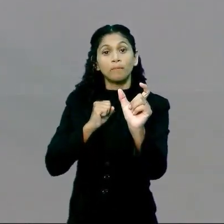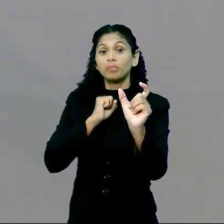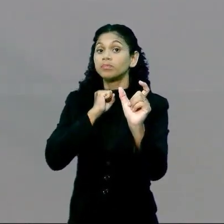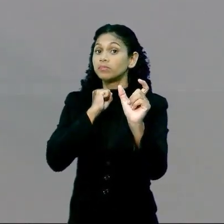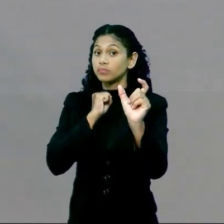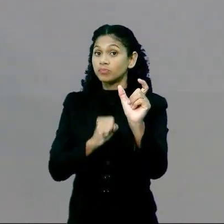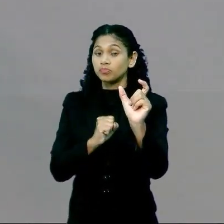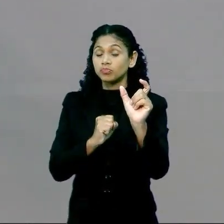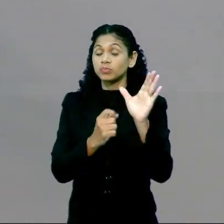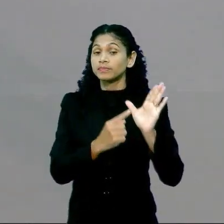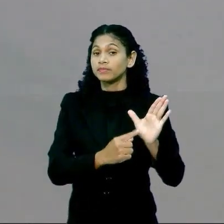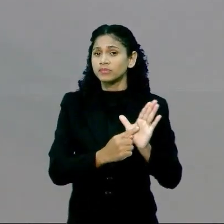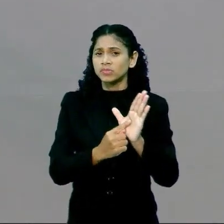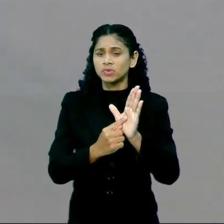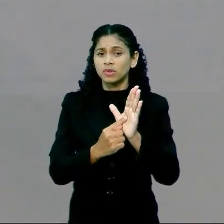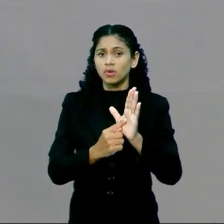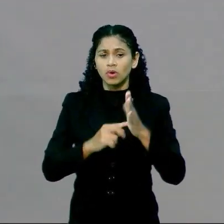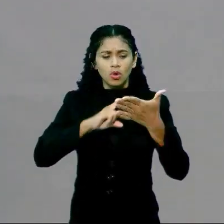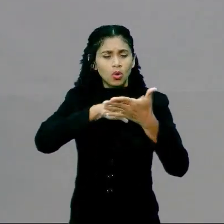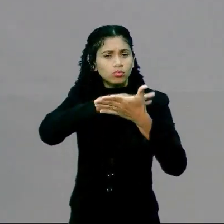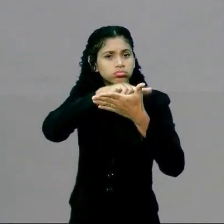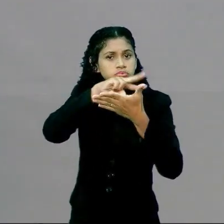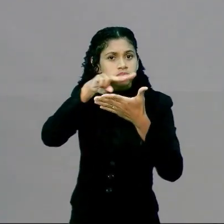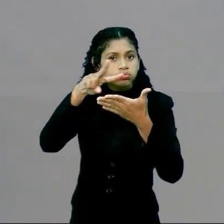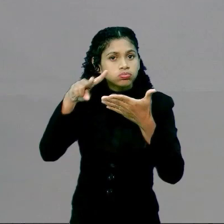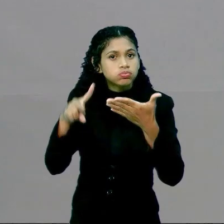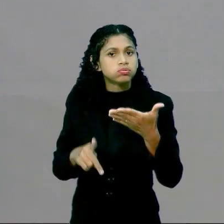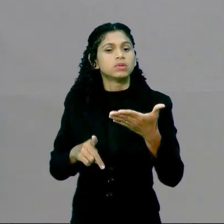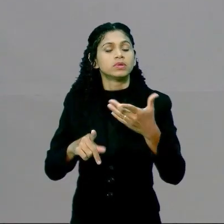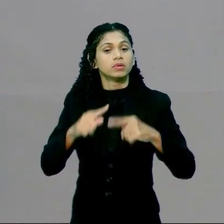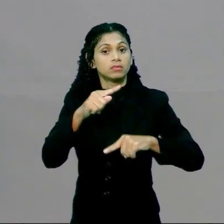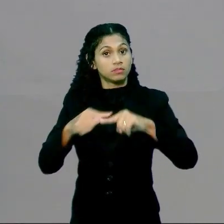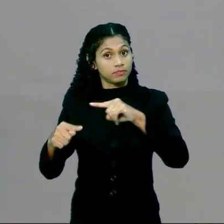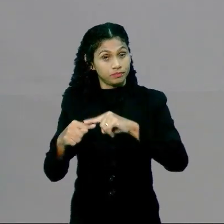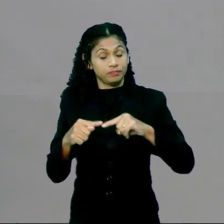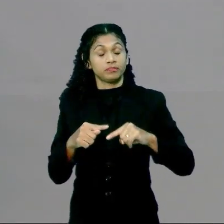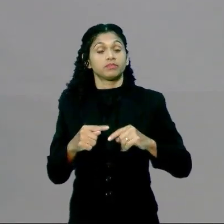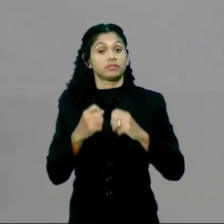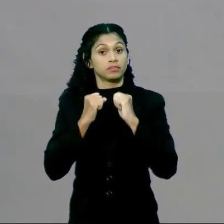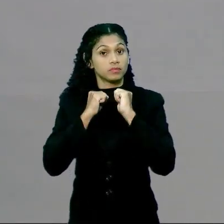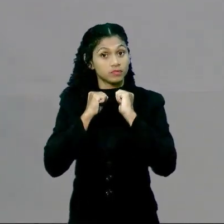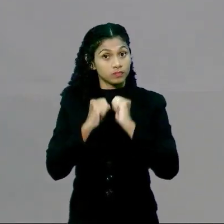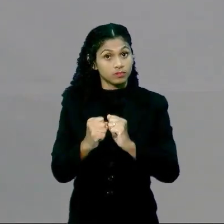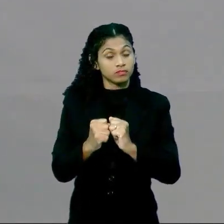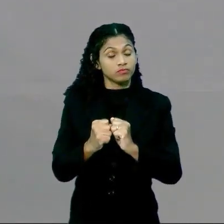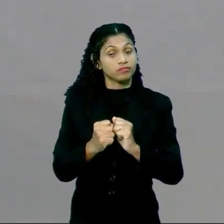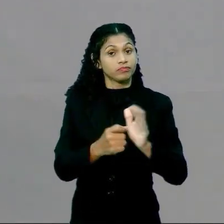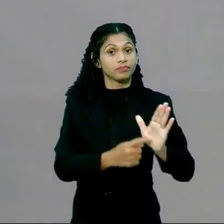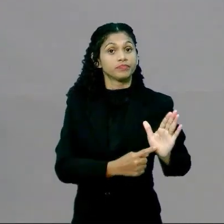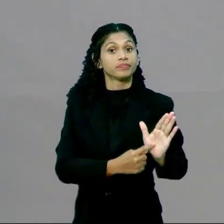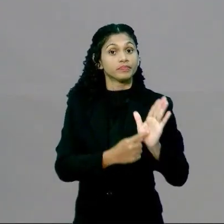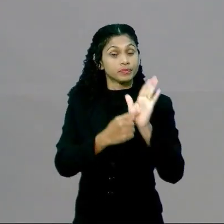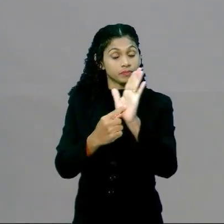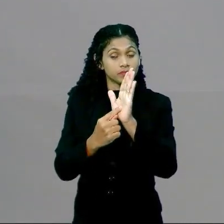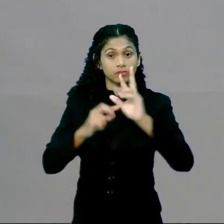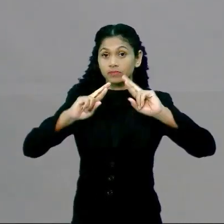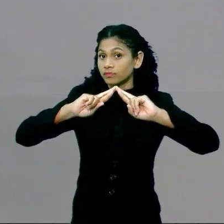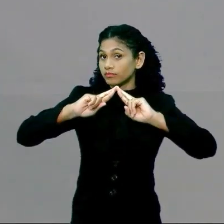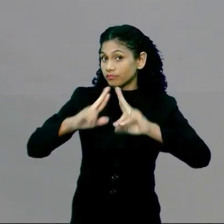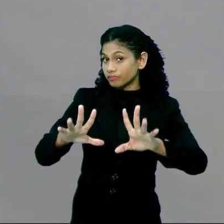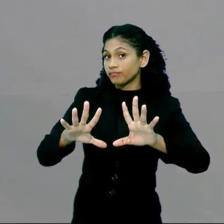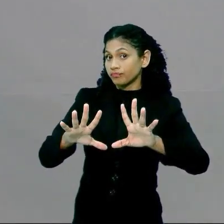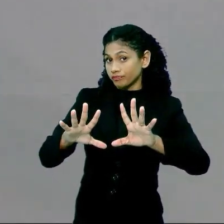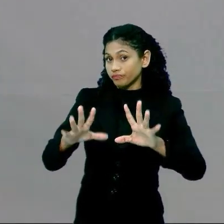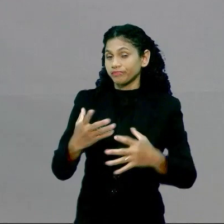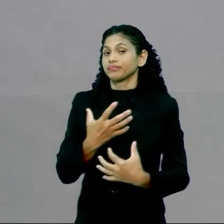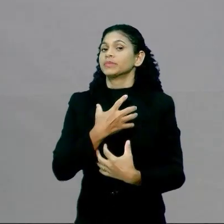vários objetos, vários fenômenos, ou seja, ela pode se manifestar de diferentes maneiras.